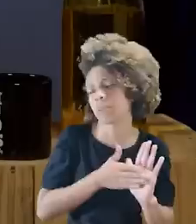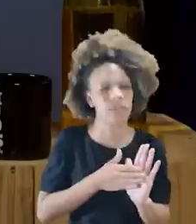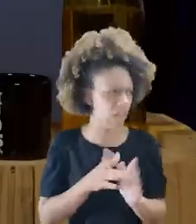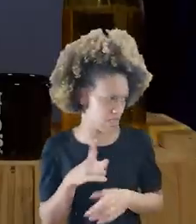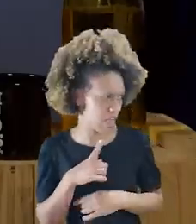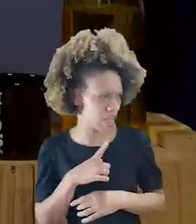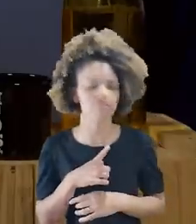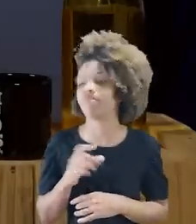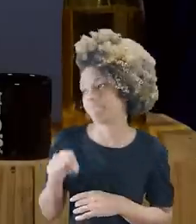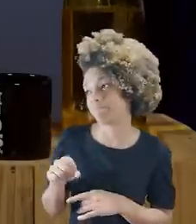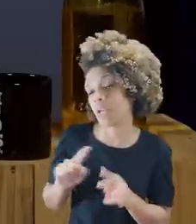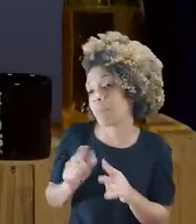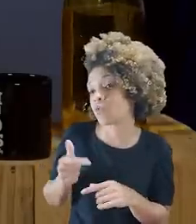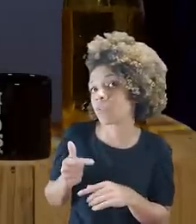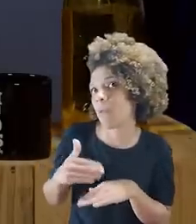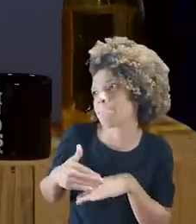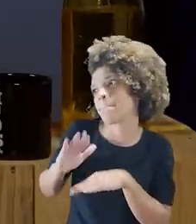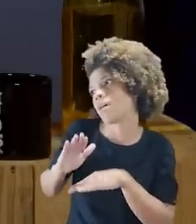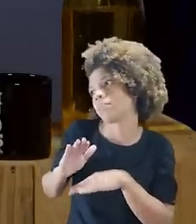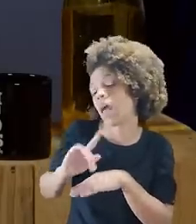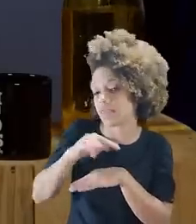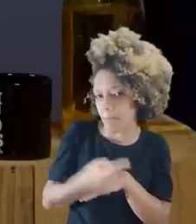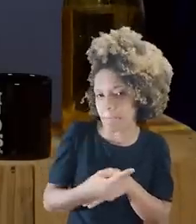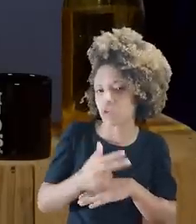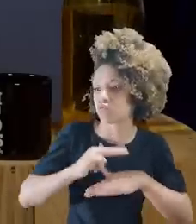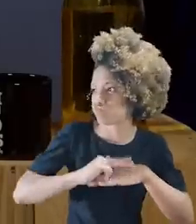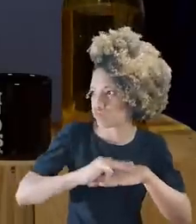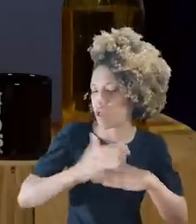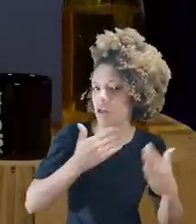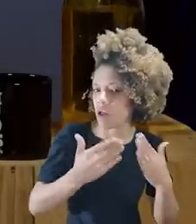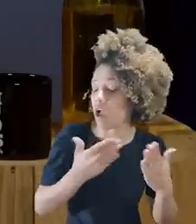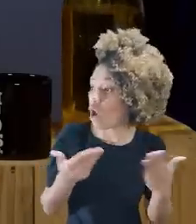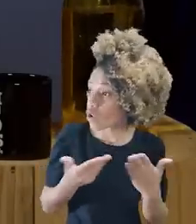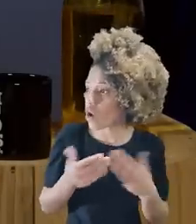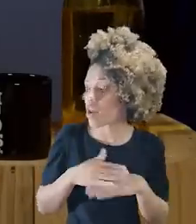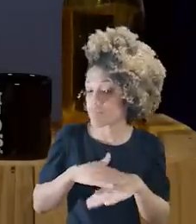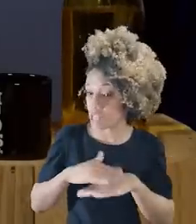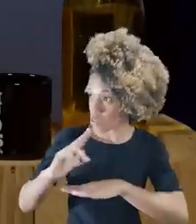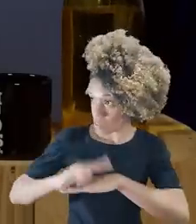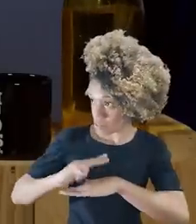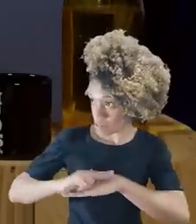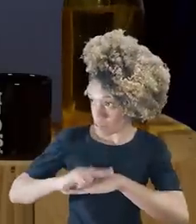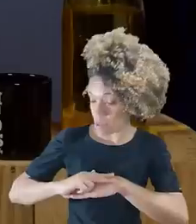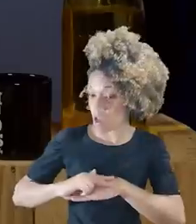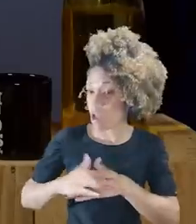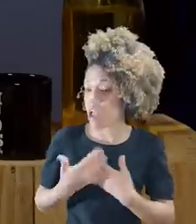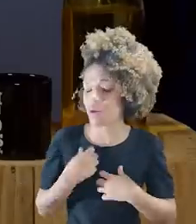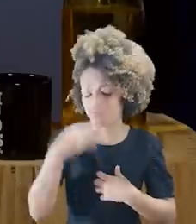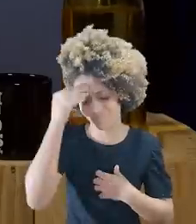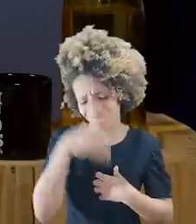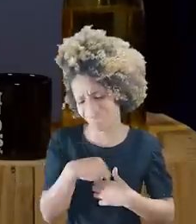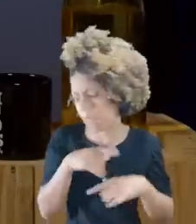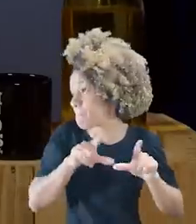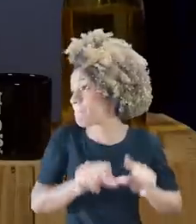isso sim mas eu não tenho mais como eu tinha depois que eu tive ao diagnóstico quando agora que eu tô fazendo tratamento eu me frustro muito